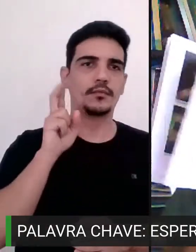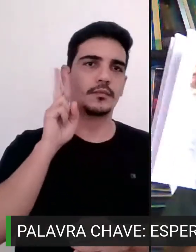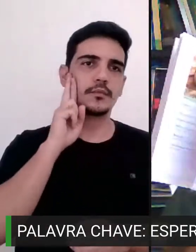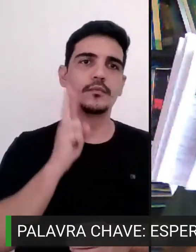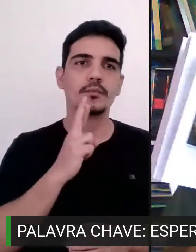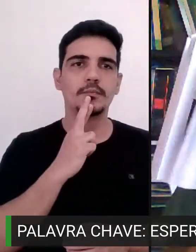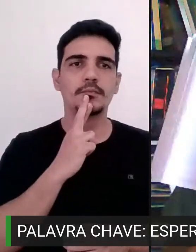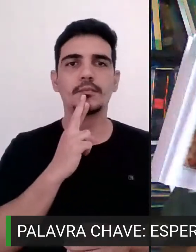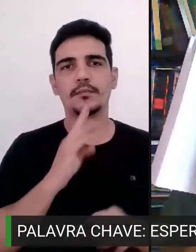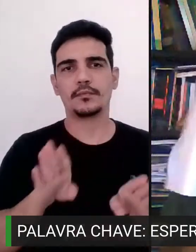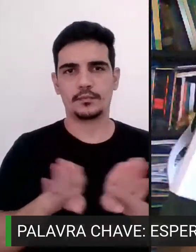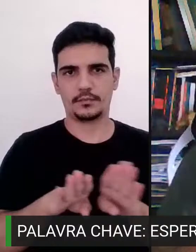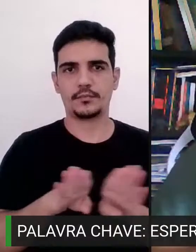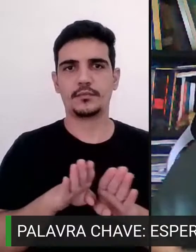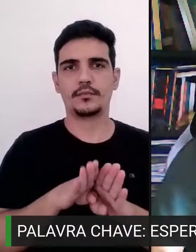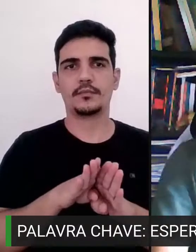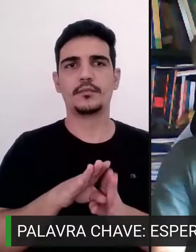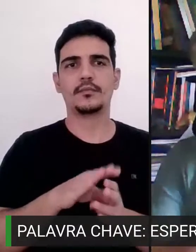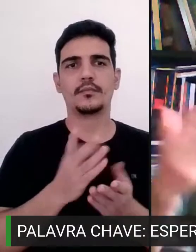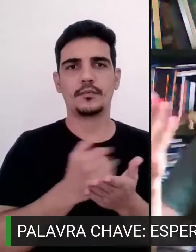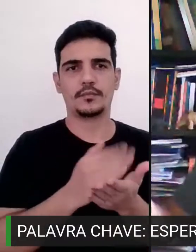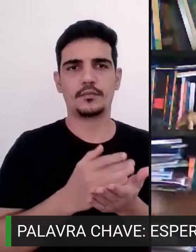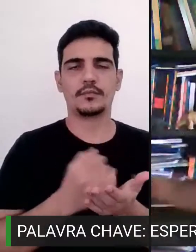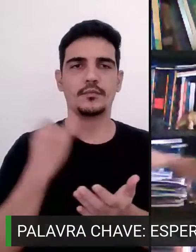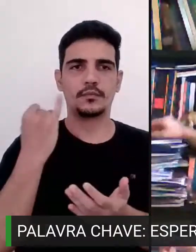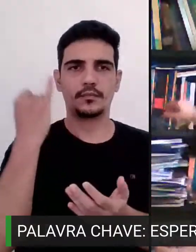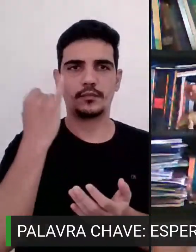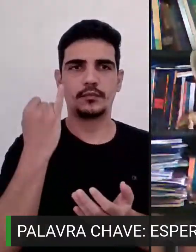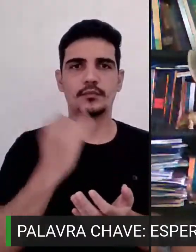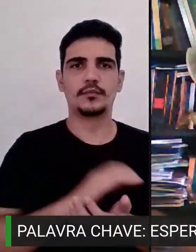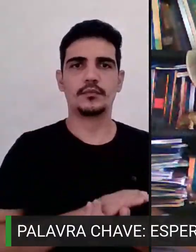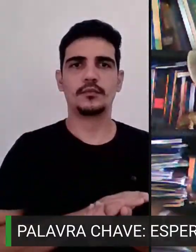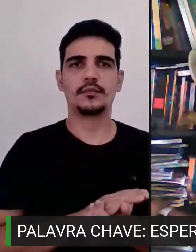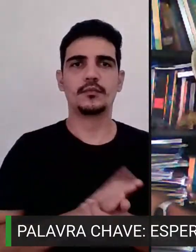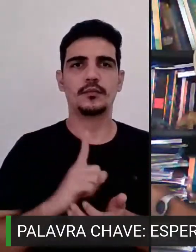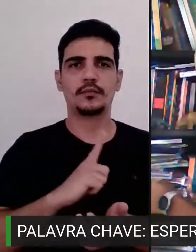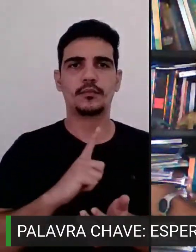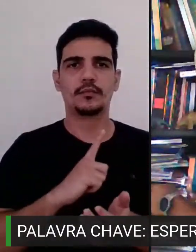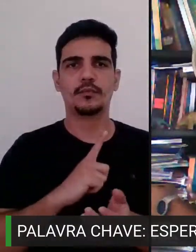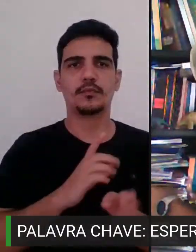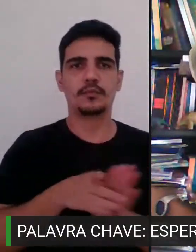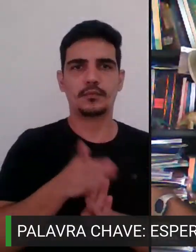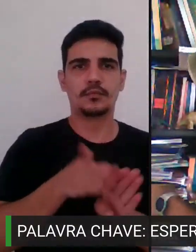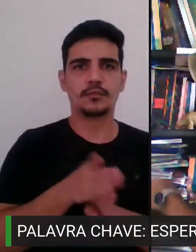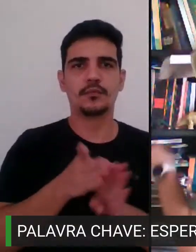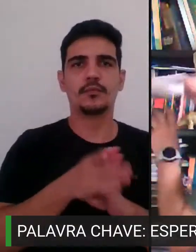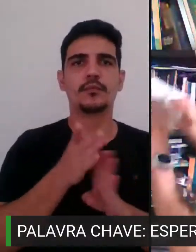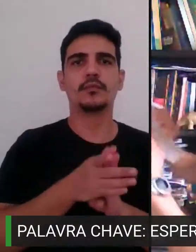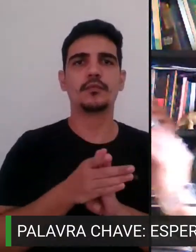outro livro muito legal também sobre as serpentes. Aí tem de aracnídeo, de artrópodes.